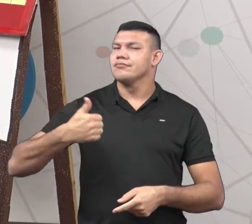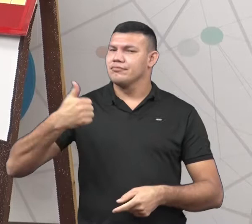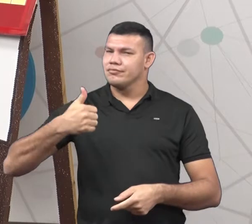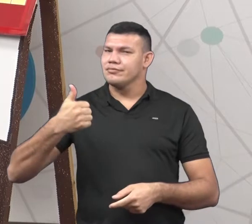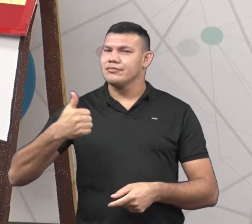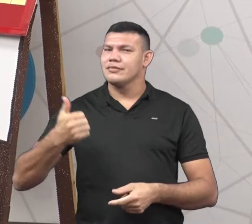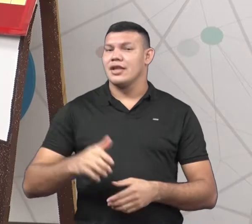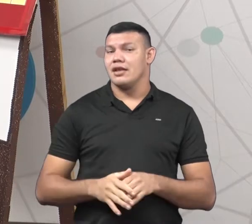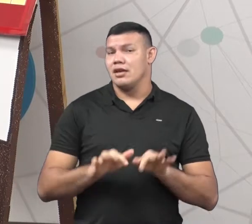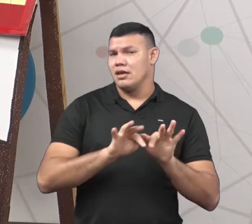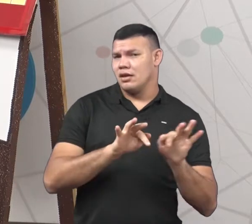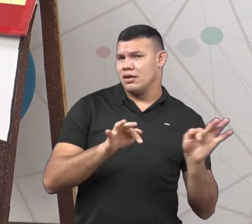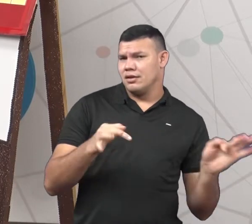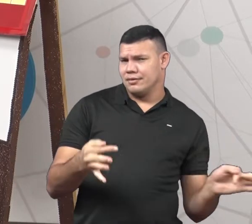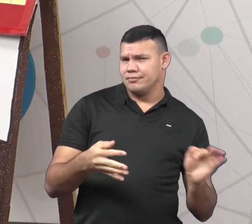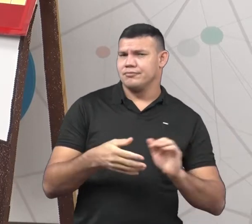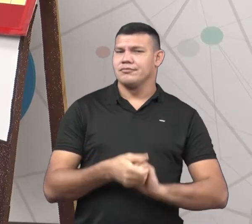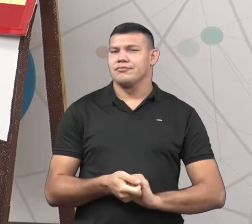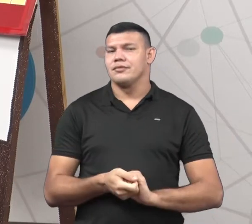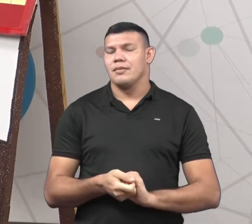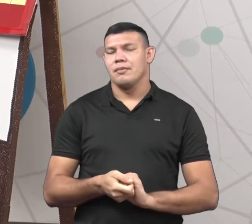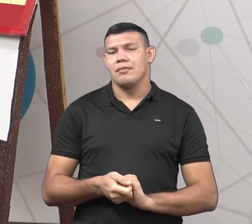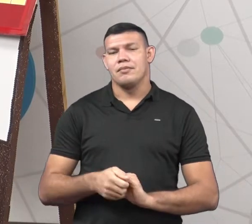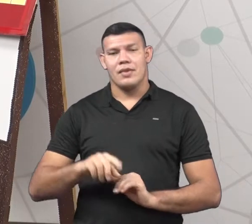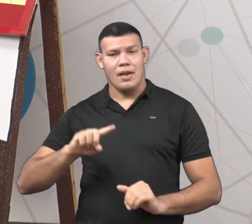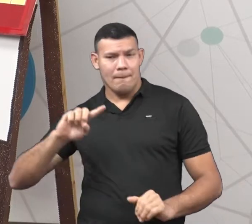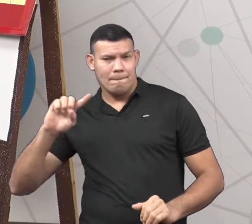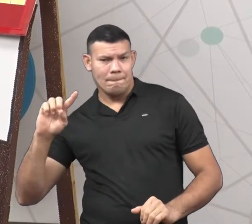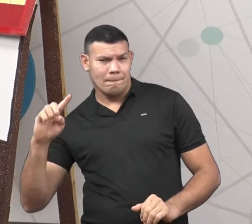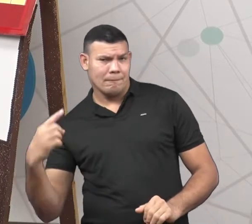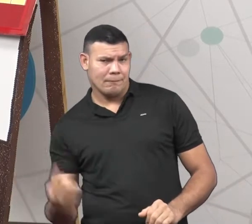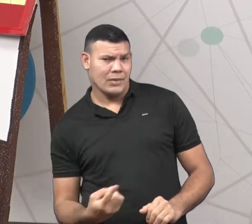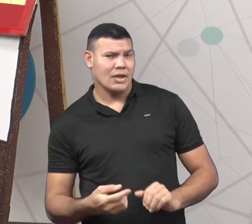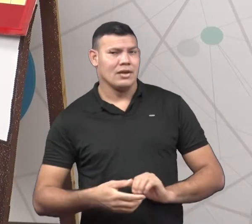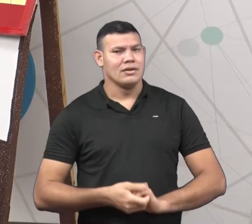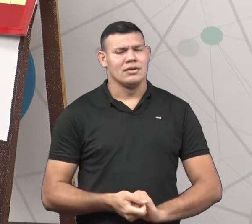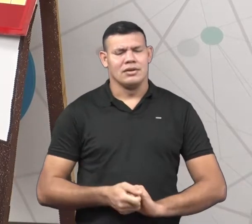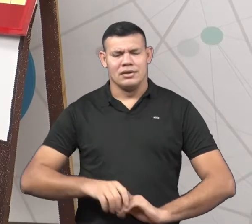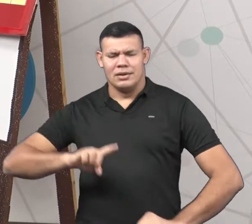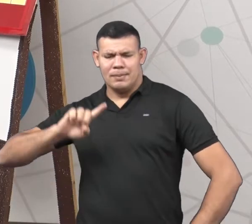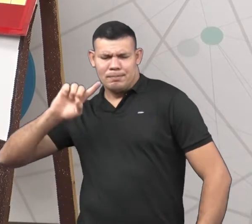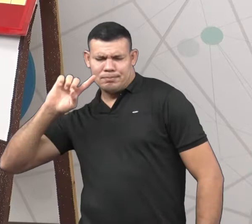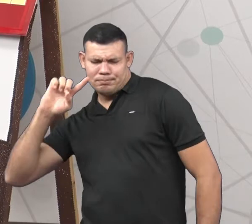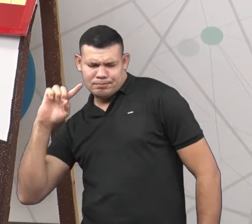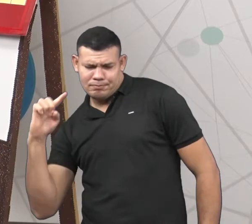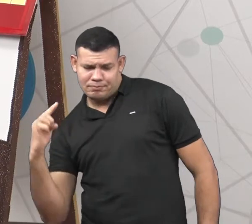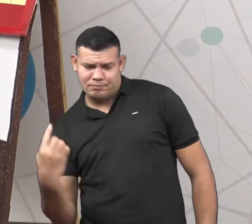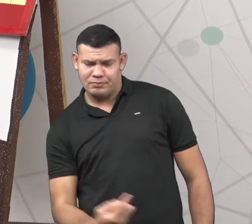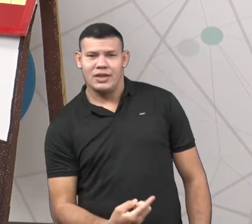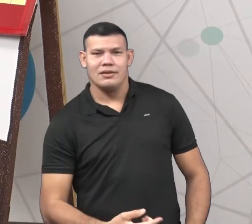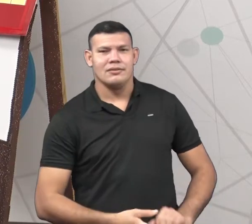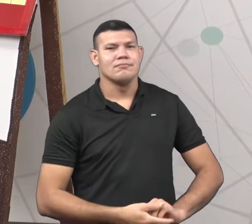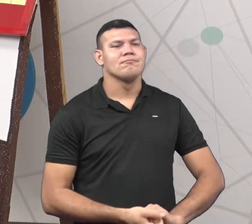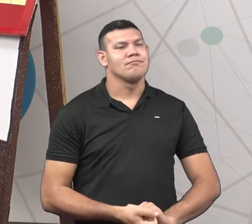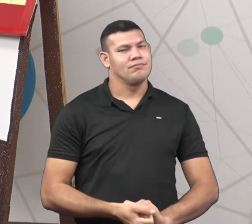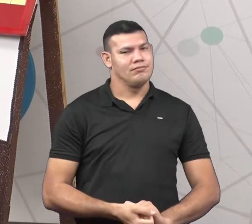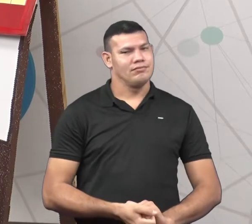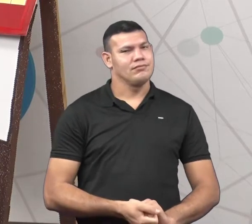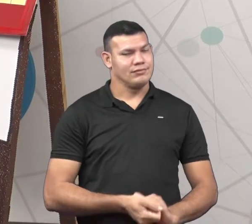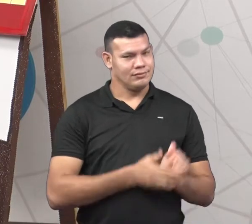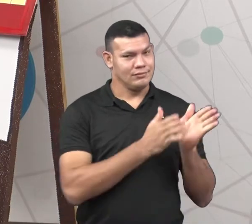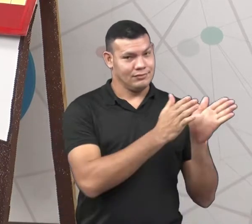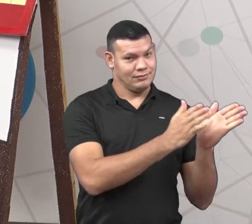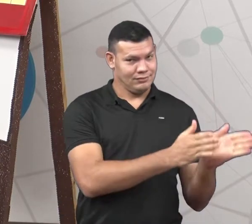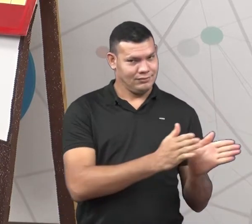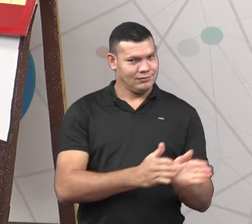simples. Segunda classe dos milhares. Terceira classe dos milhões. Lembrando que segue